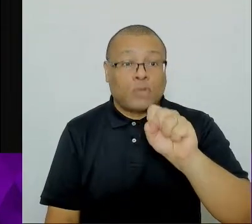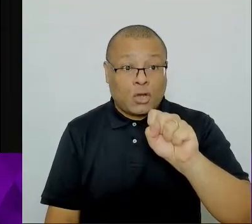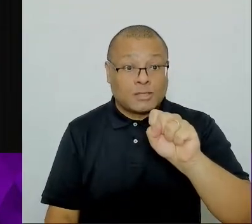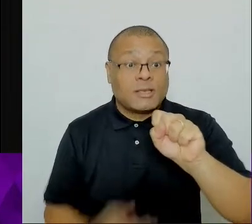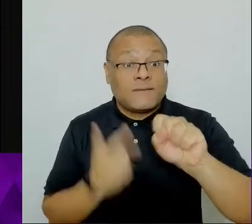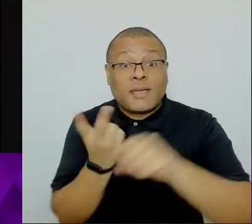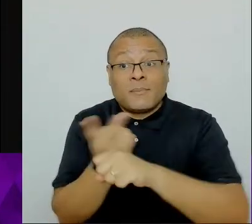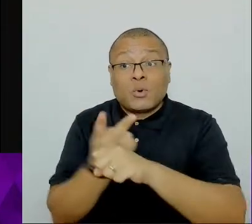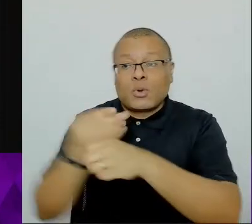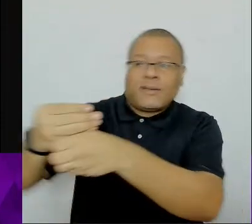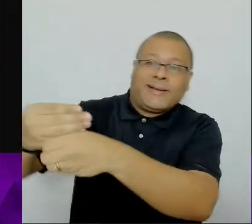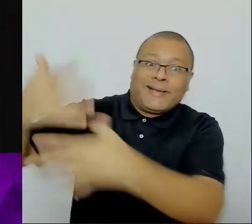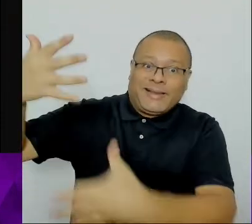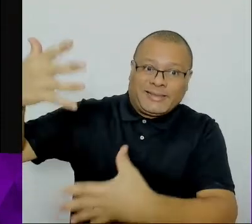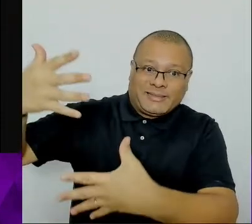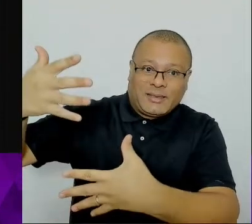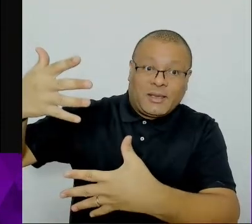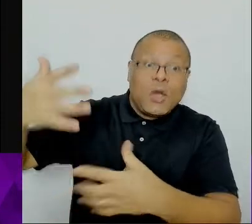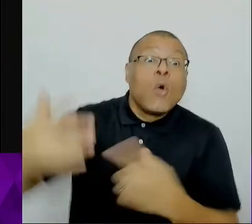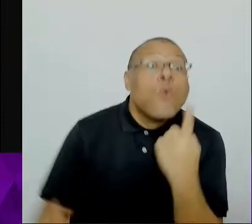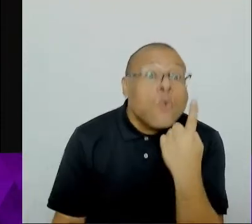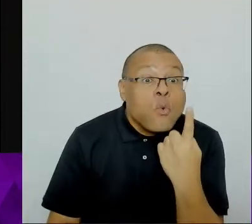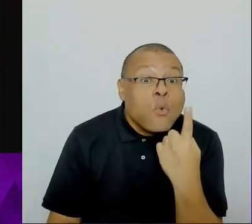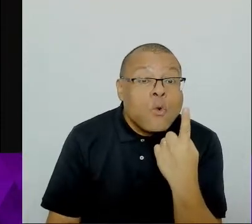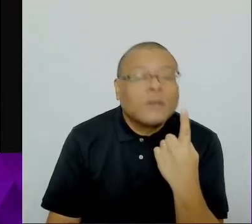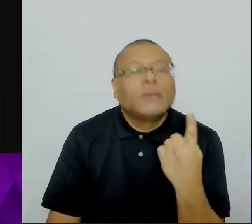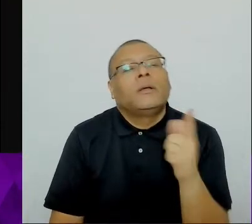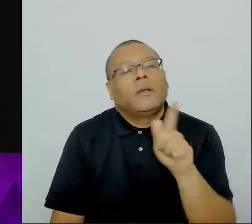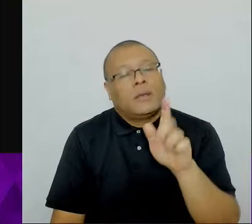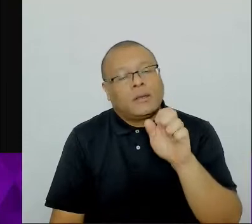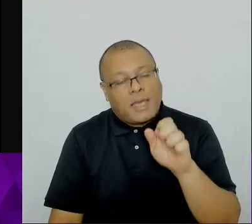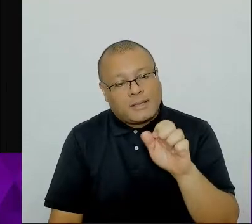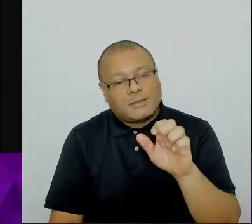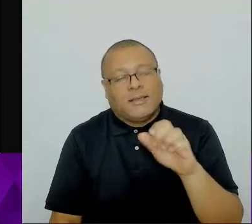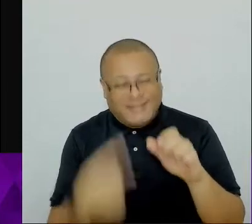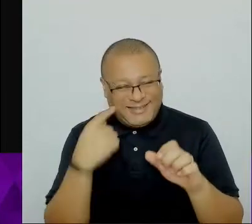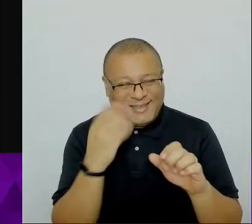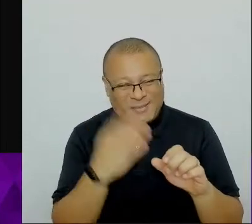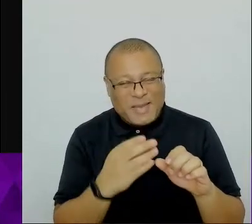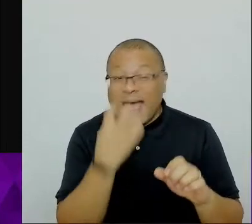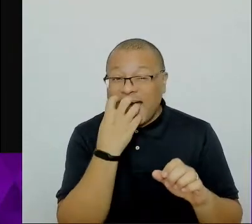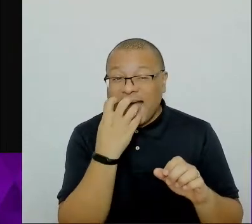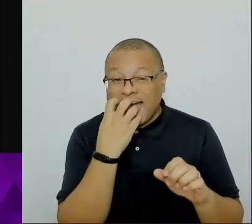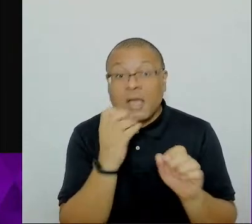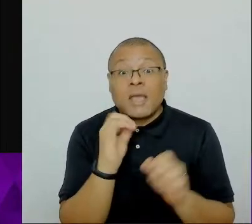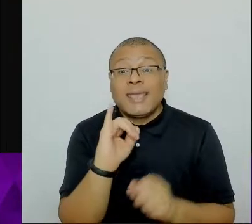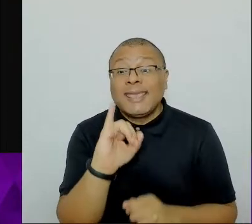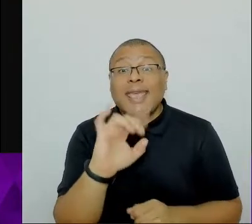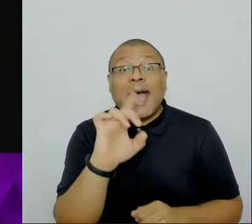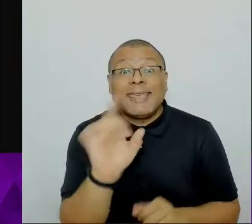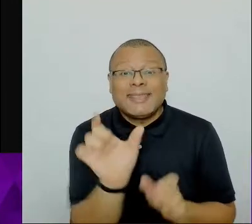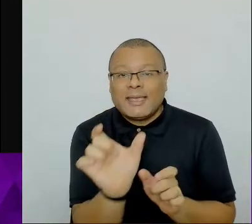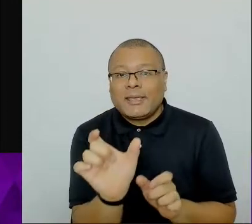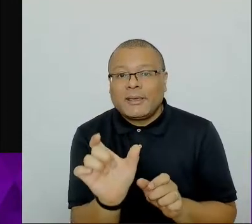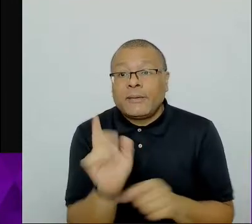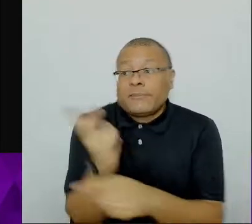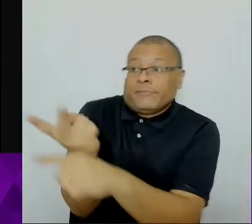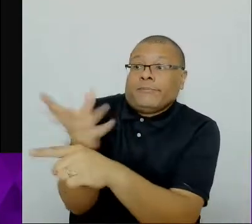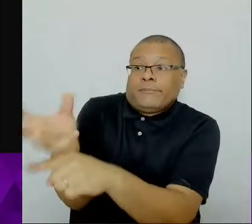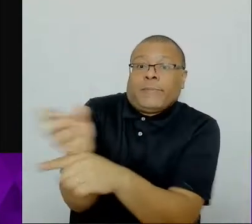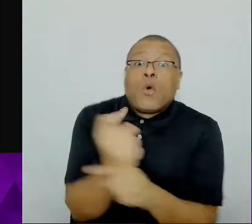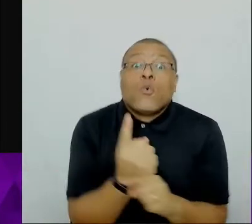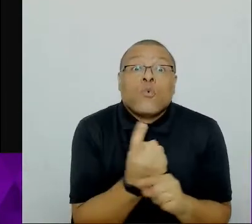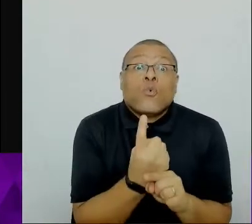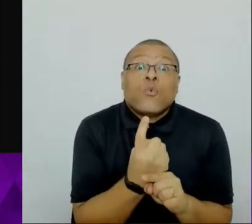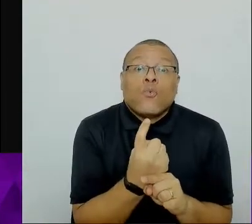cães. Se fosse um único cão, get, barra dogs, e o ID desse cachorro para a gente conseguir buscar